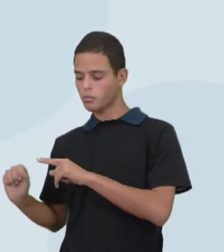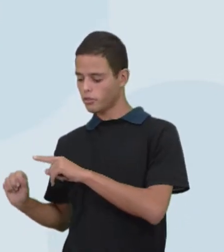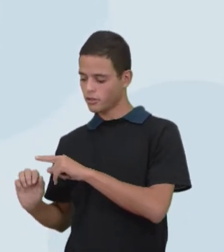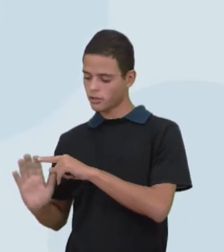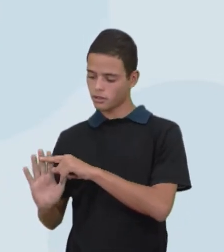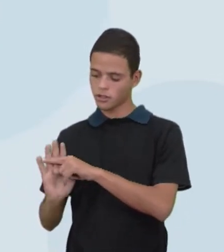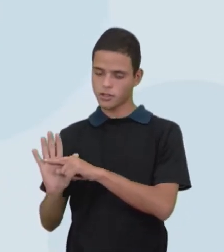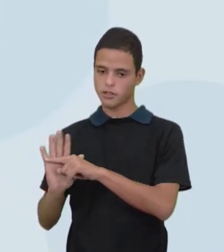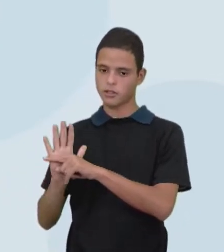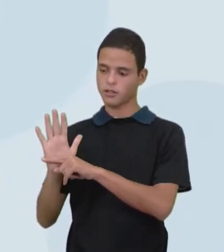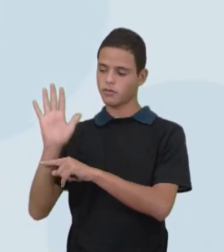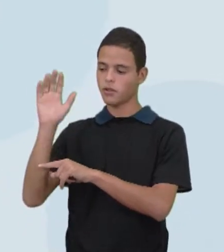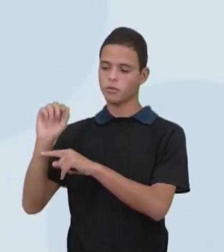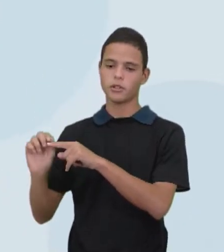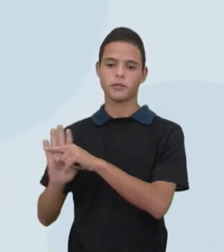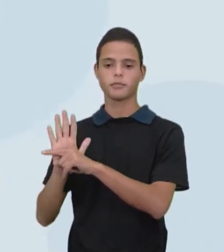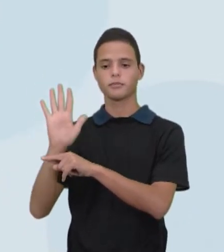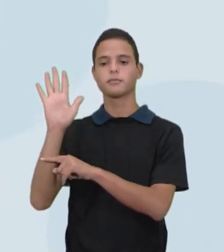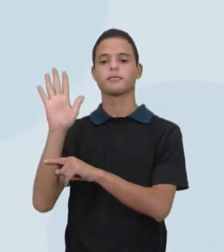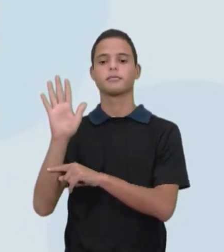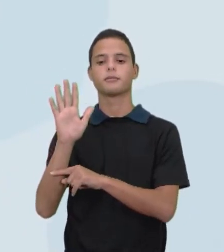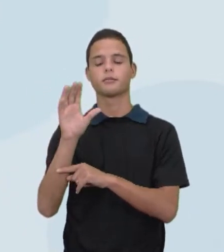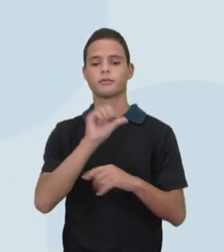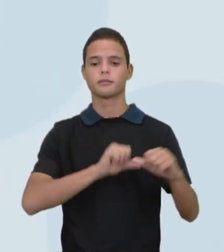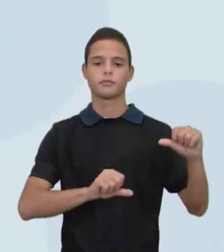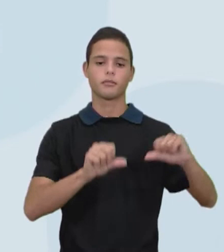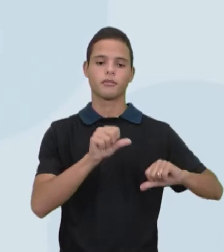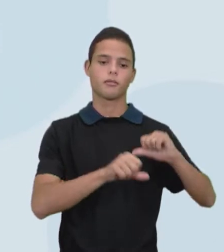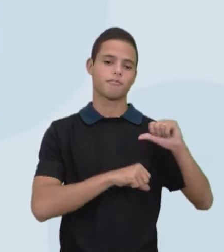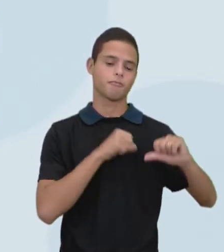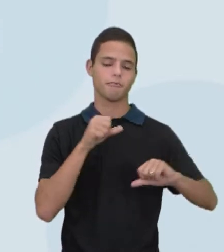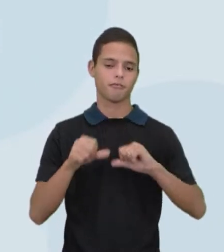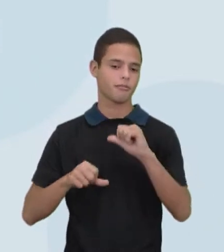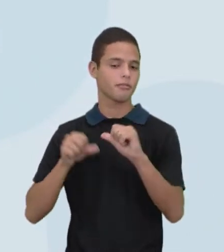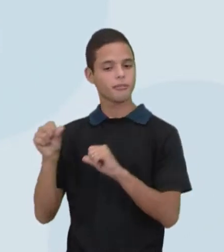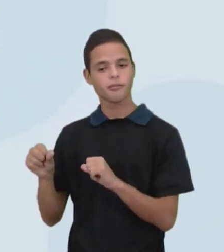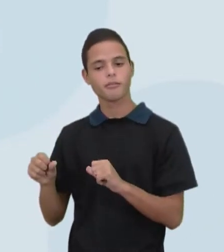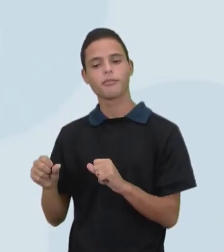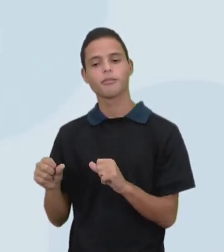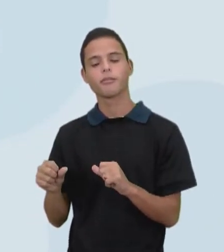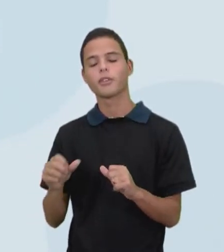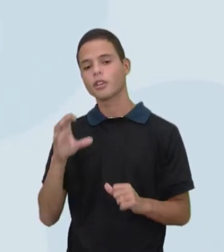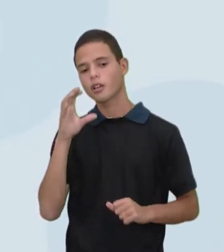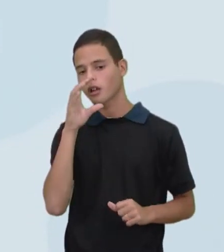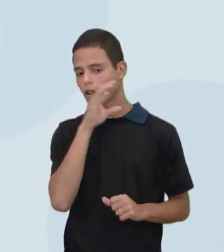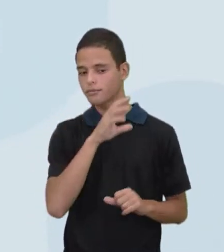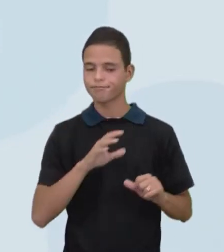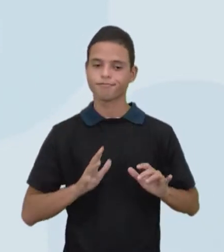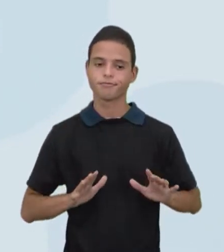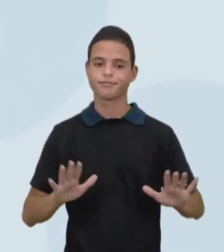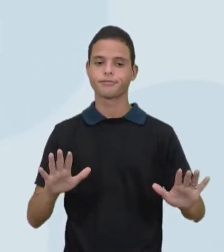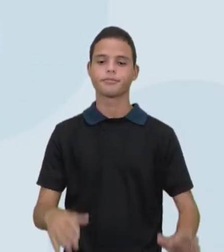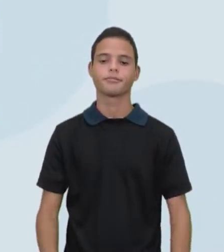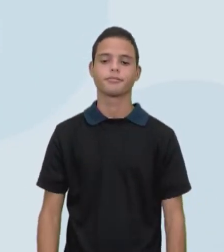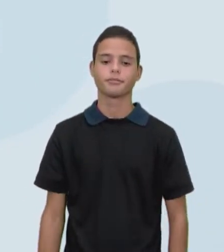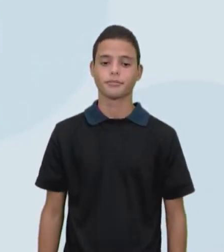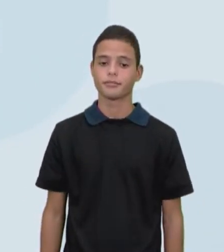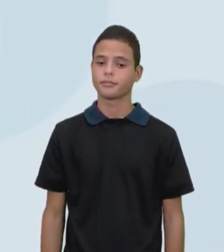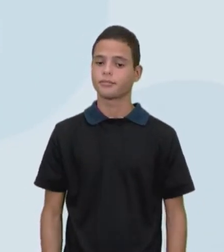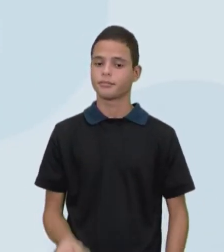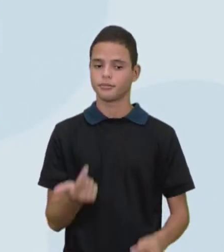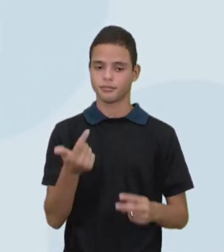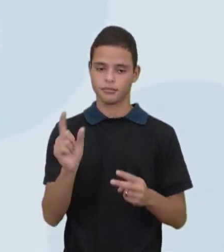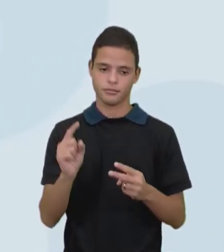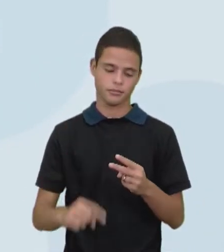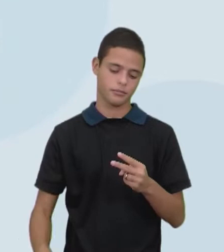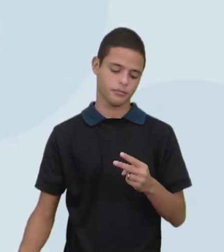da combustão, que é uma reação química, né, que libera calor, tá certo? E o outro processo aí